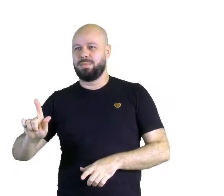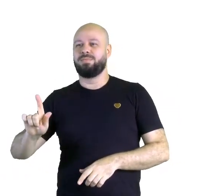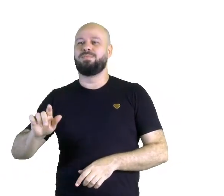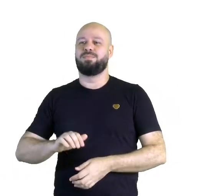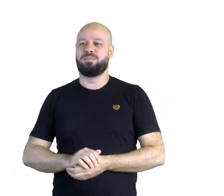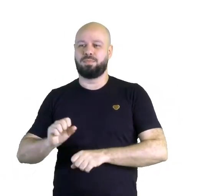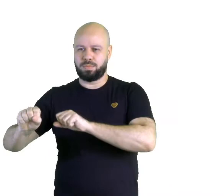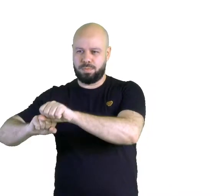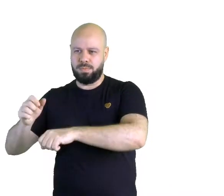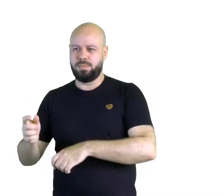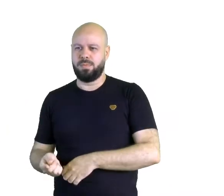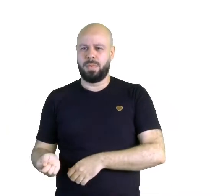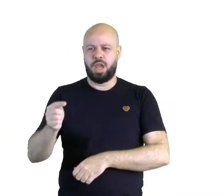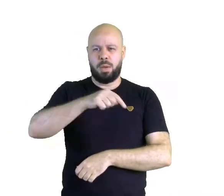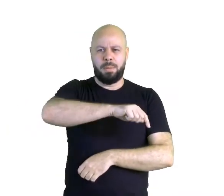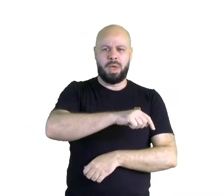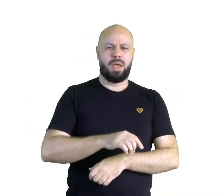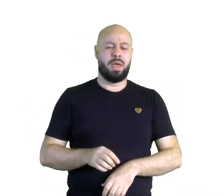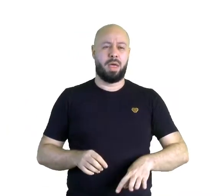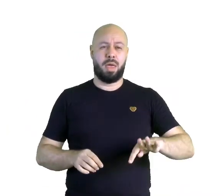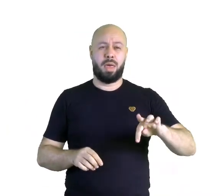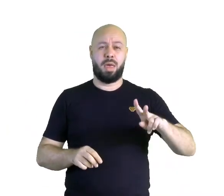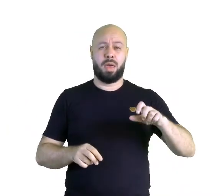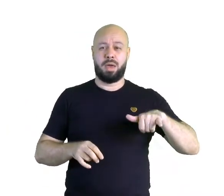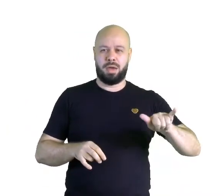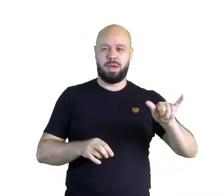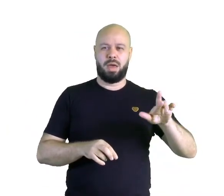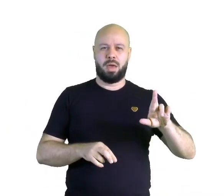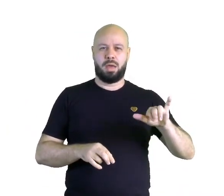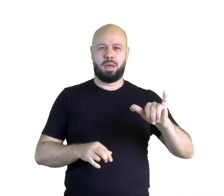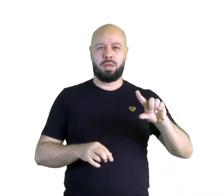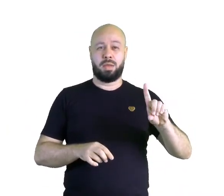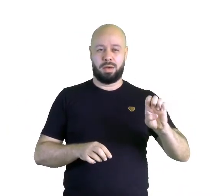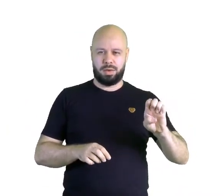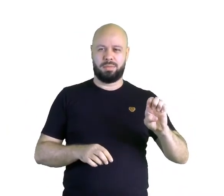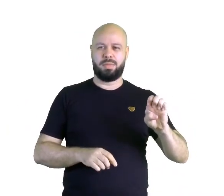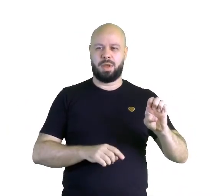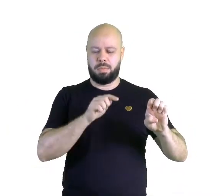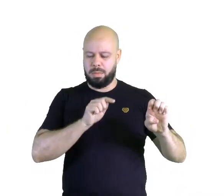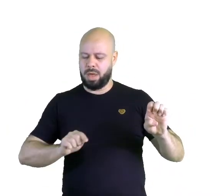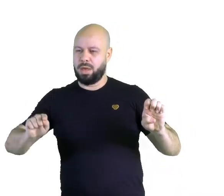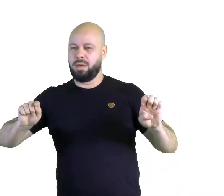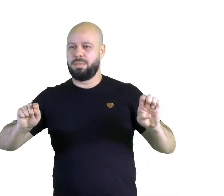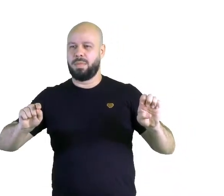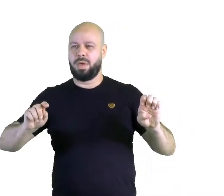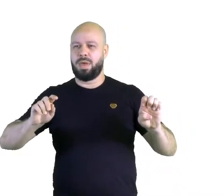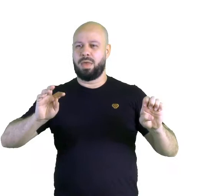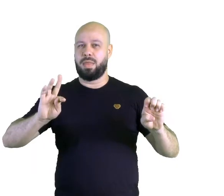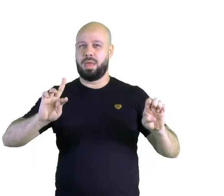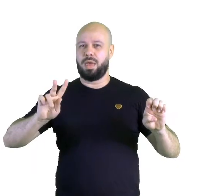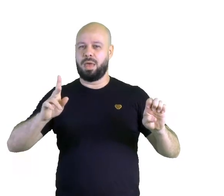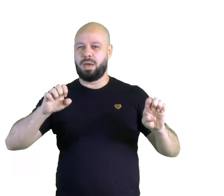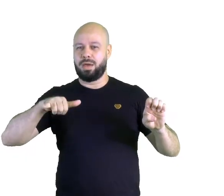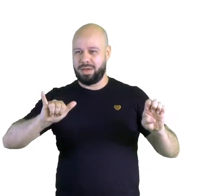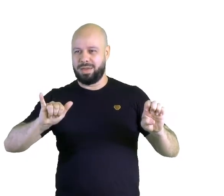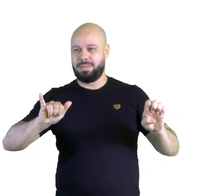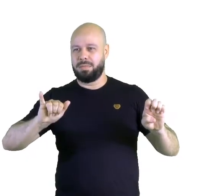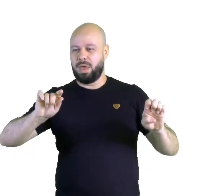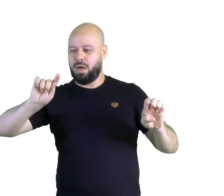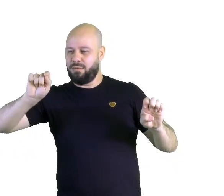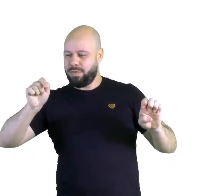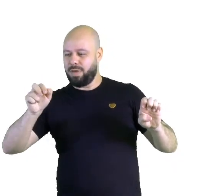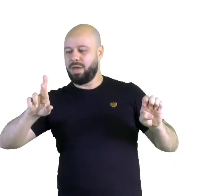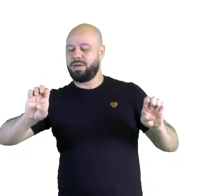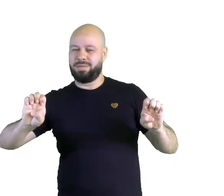pessoa do singular, nós temos aí they ride a bicycle. Já no present continuous, eu também utilizei a forma contraída, eu